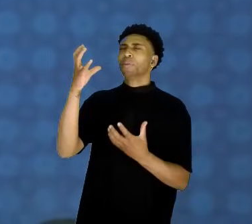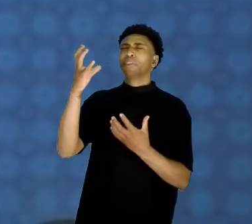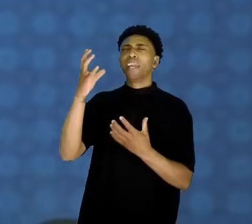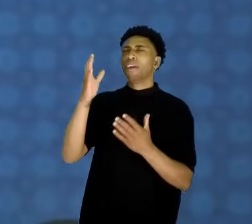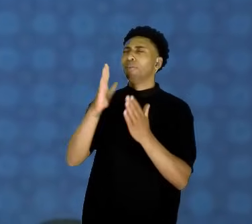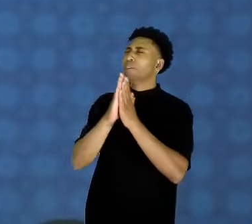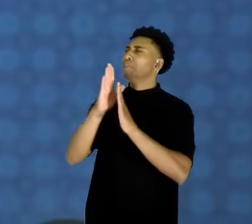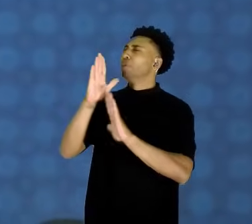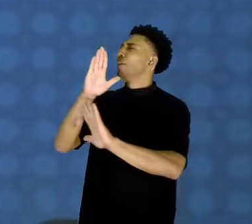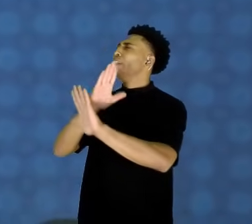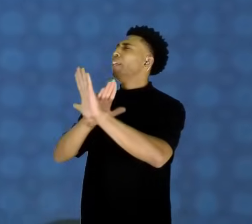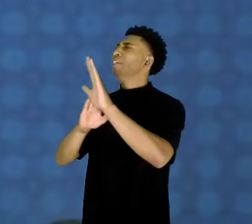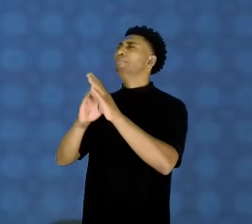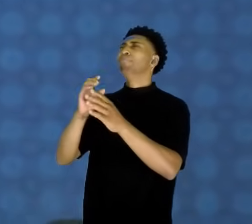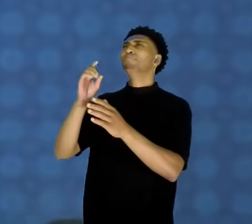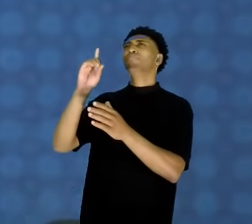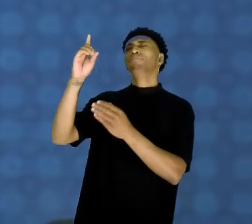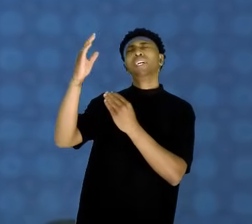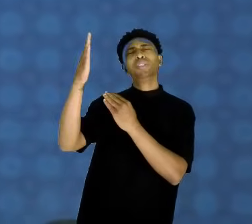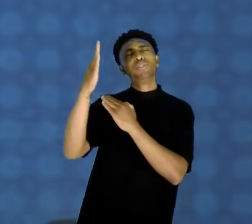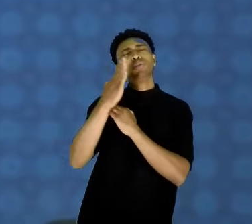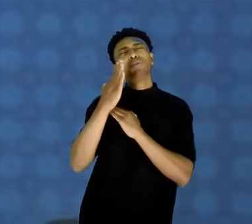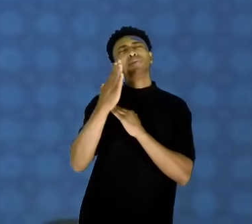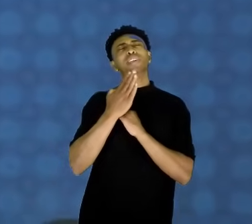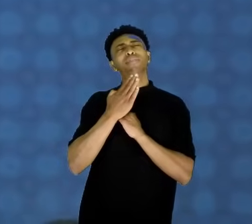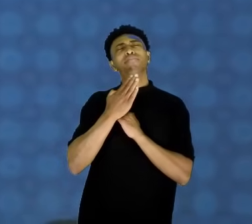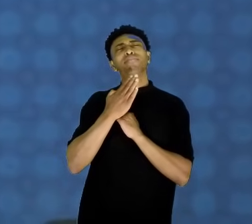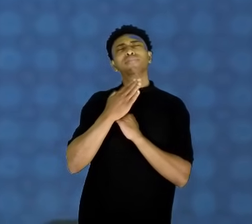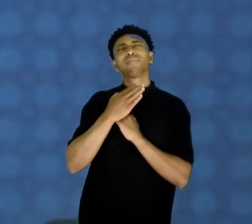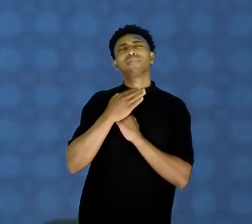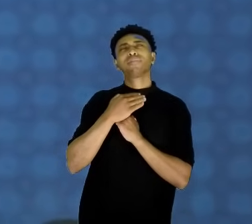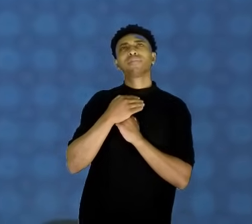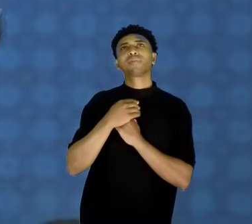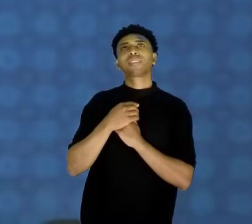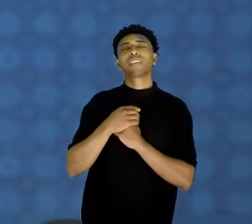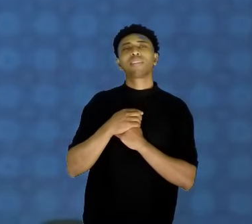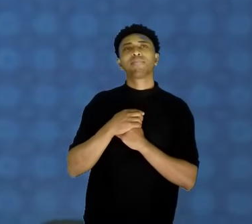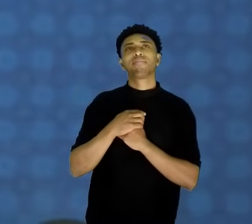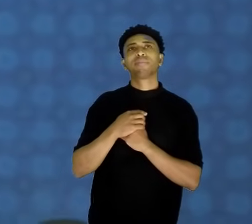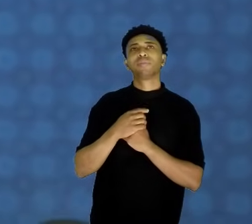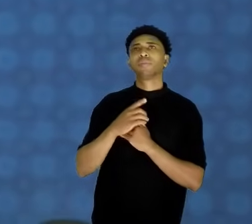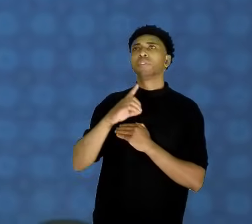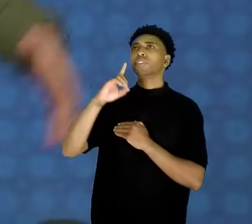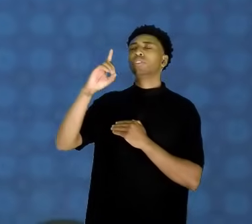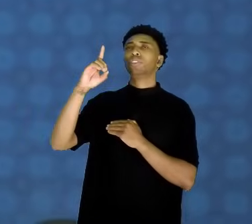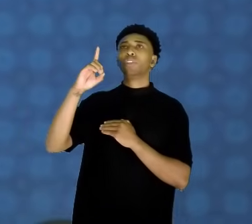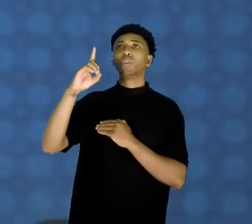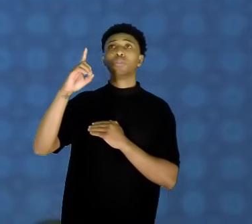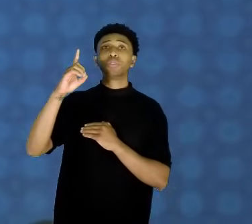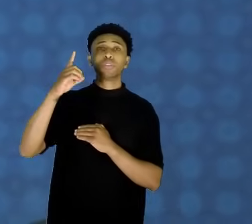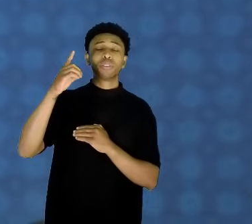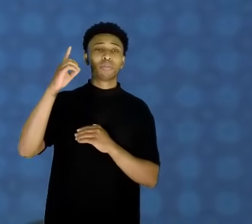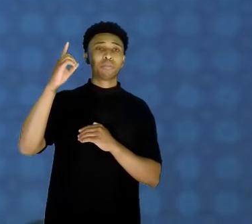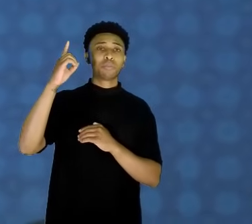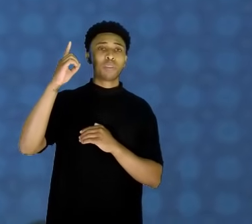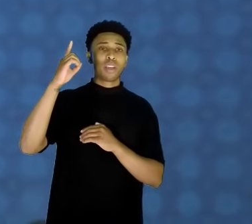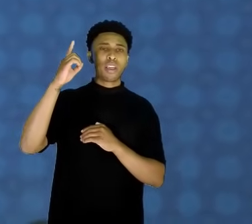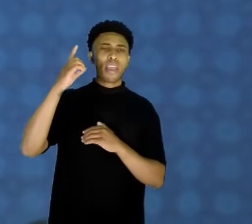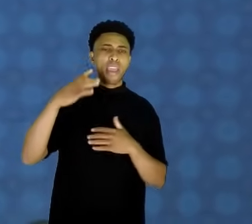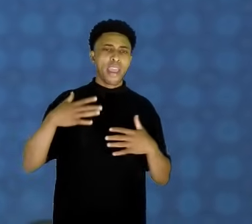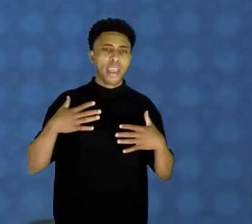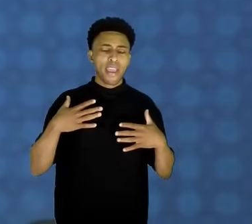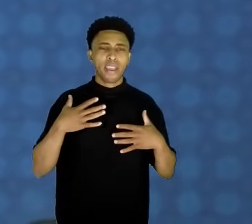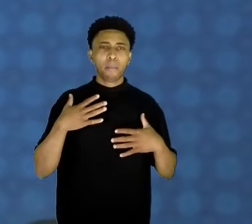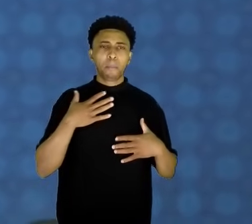uma migalha, me dê ao menos uma migalha. Eu quero dizer para você que Deus não te odeia. Eu quero dizer que Deus não te odeia, Ele não